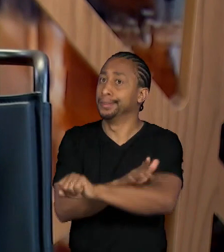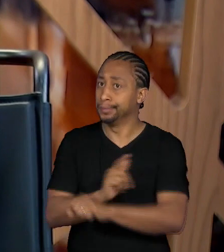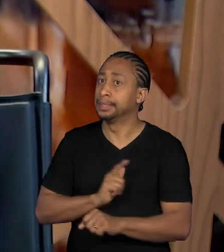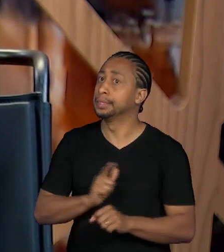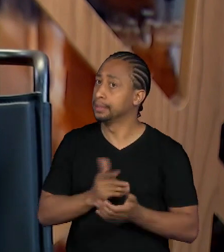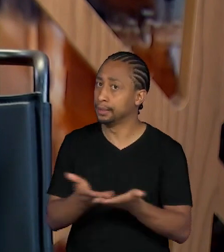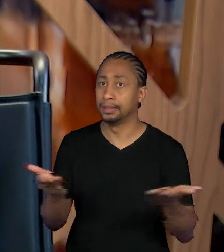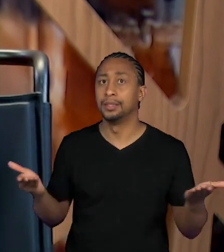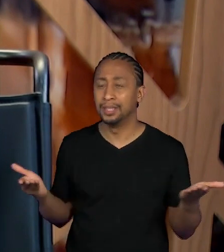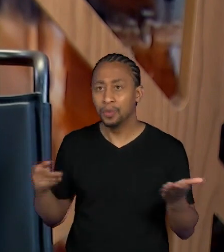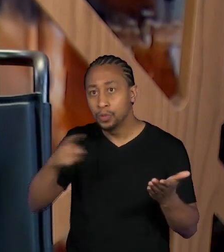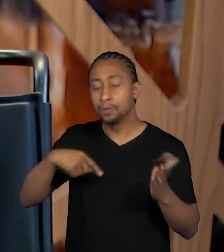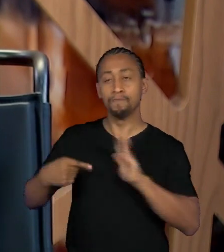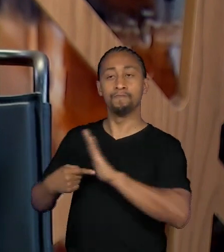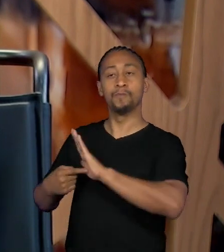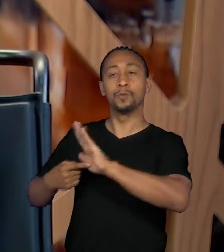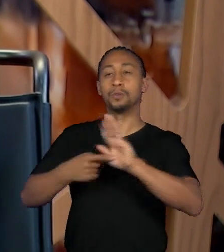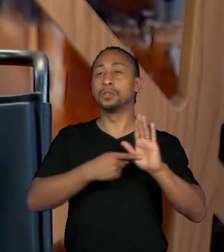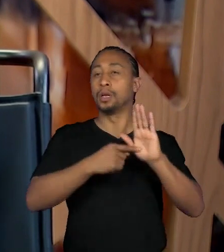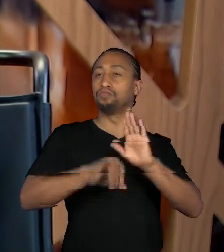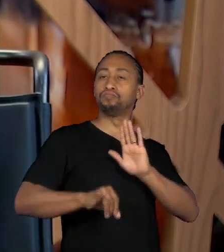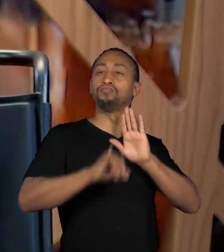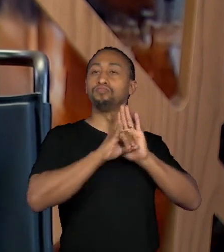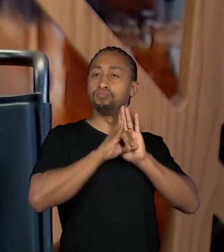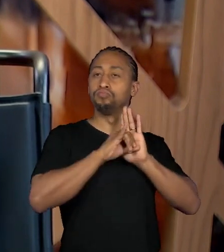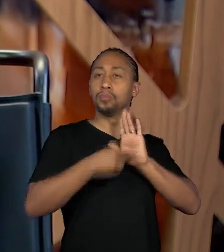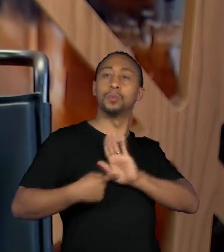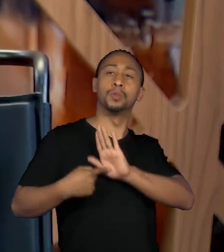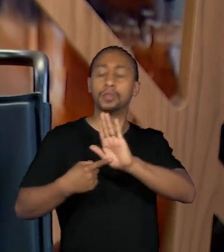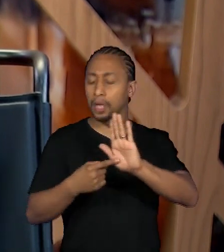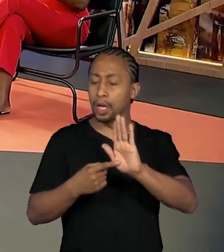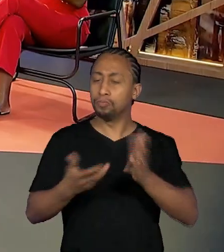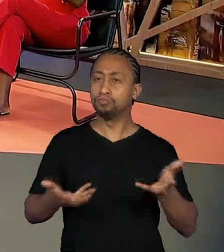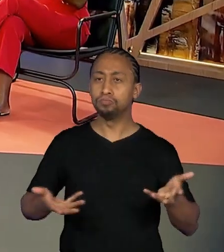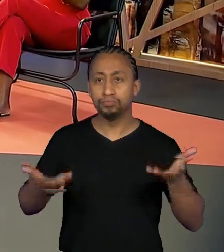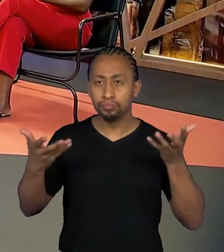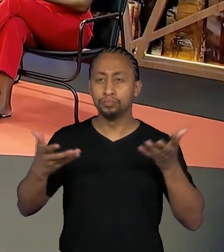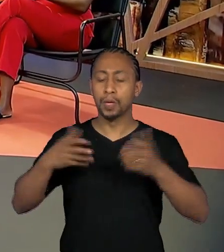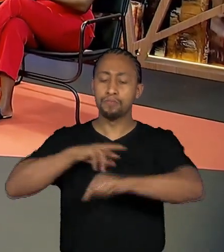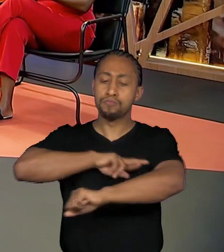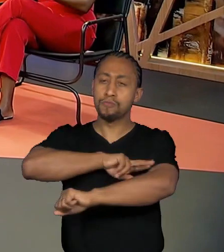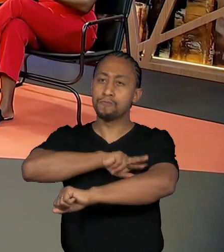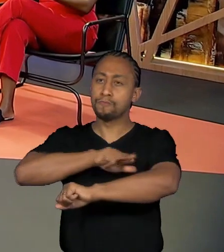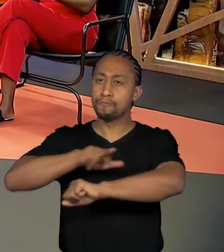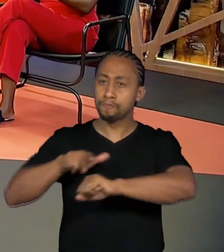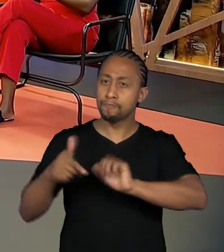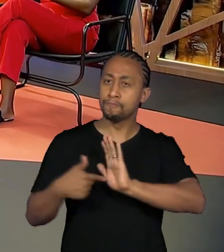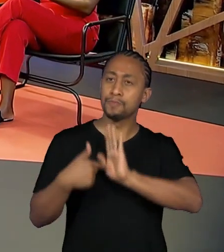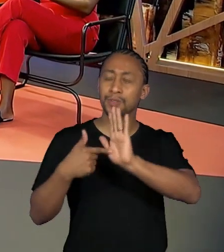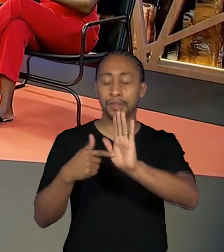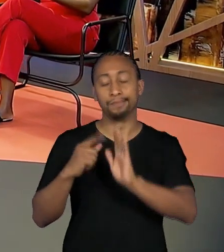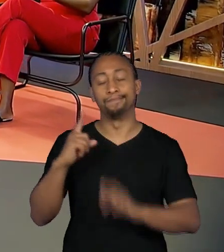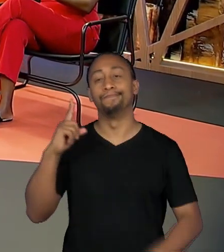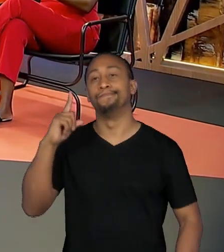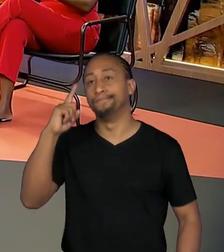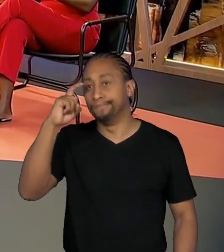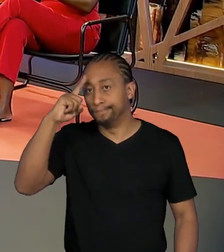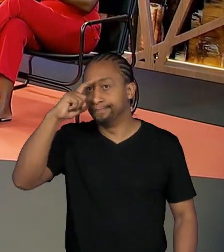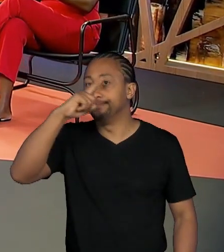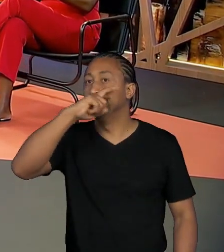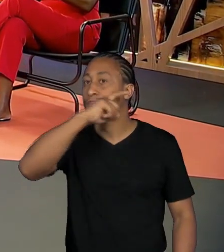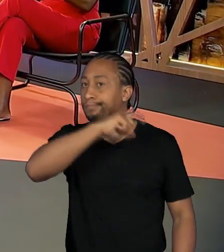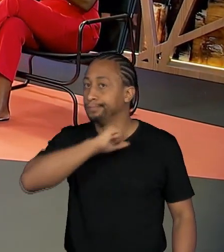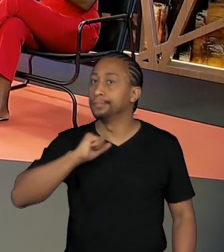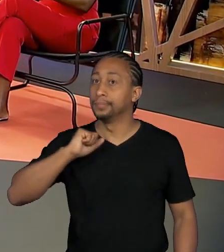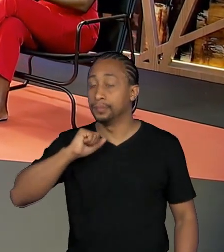você ostentar signos identitários étnicos tão claros